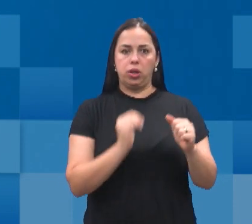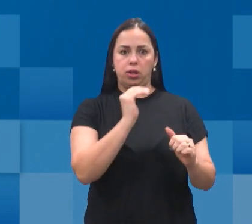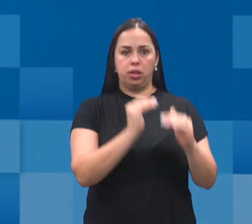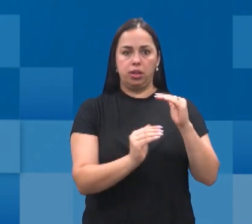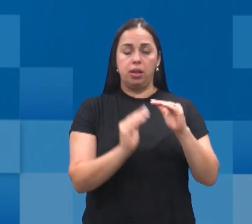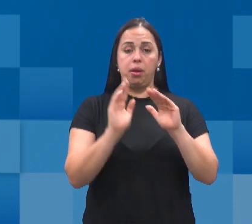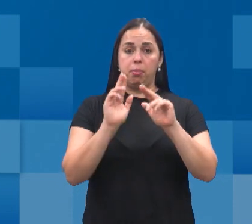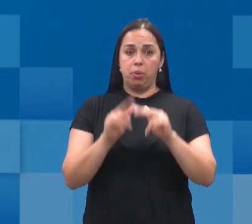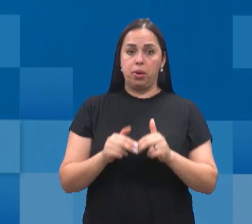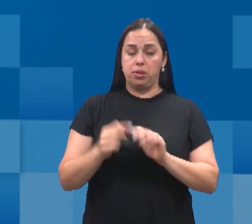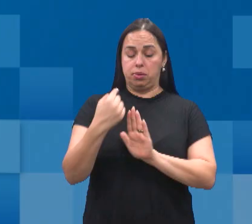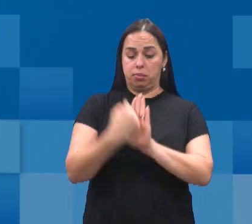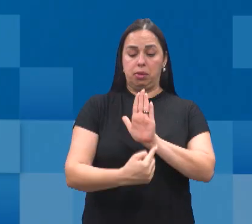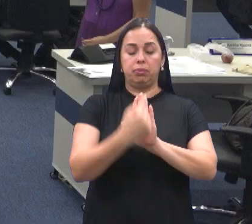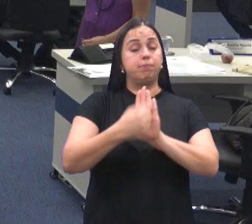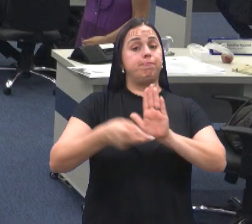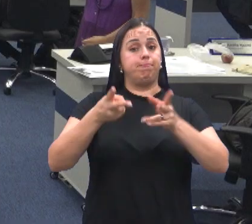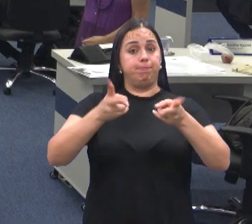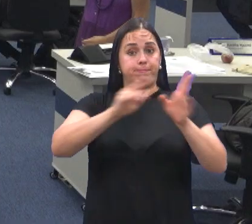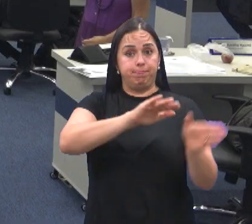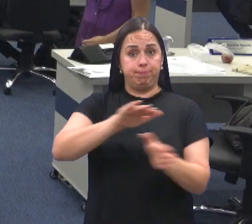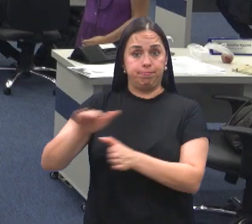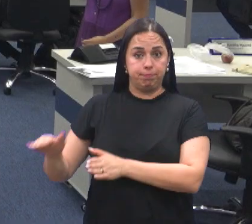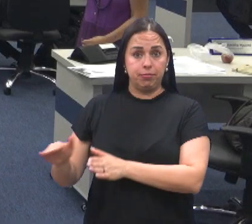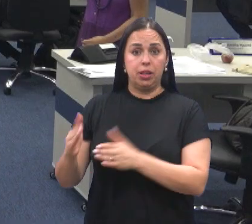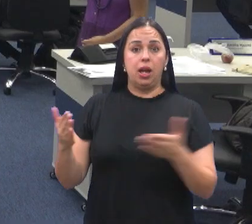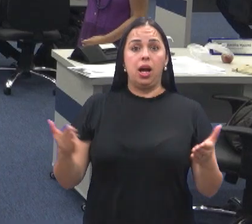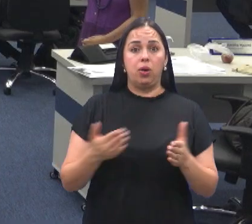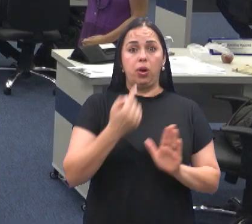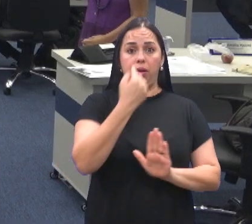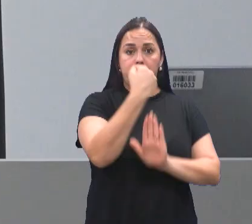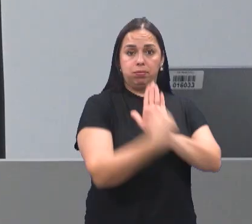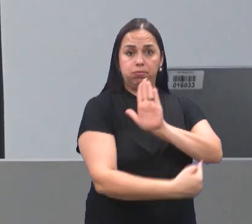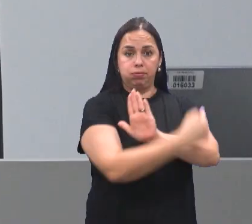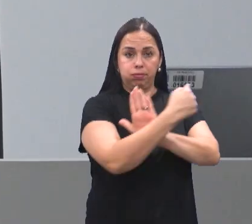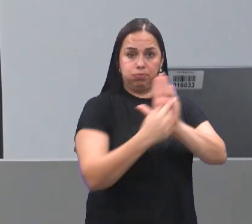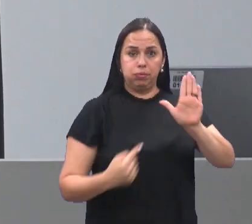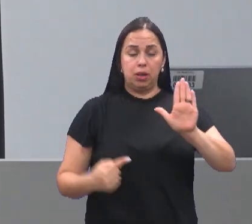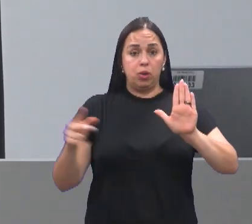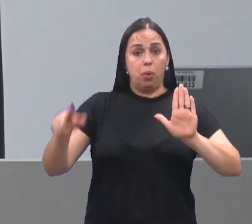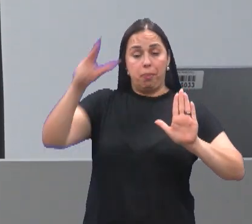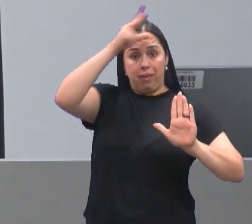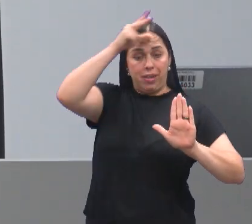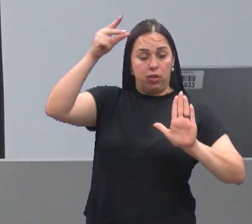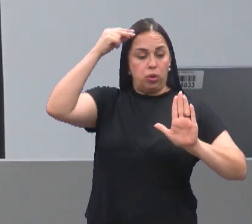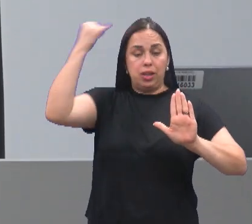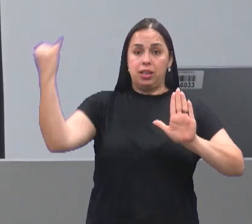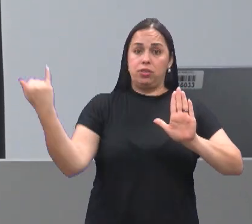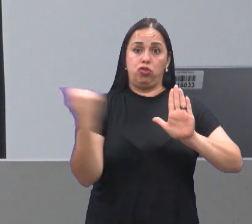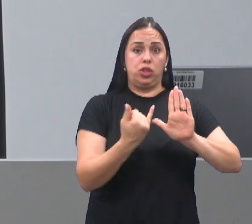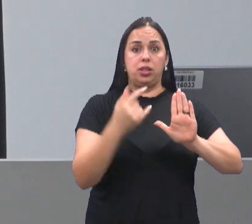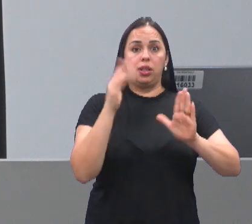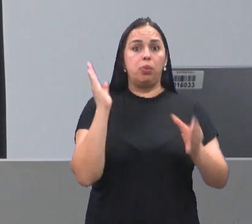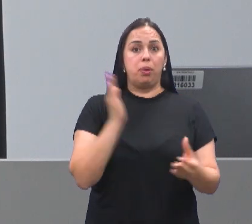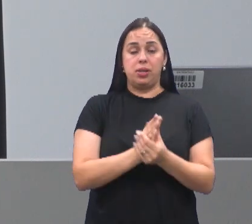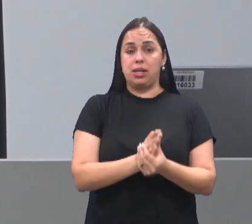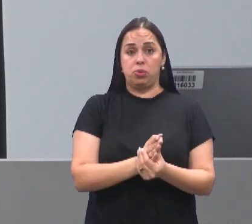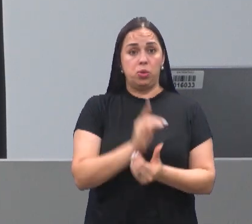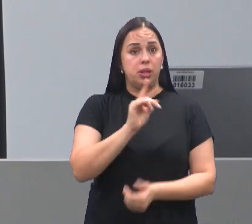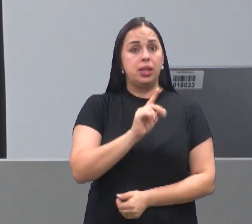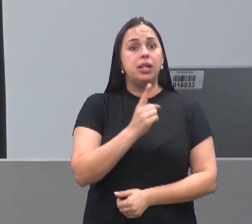está mantido. Em discussão, o veto total aposto pelo Poder Executivo ao processo número